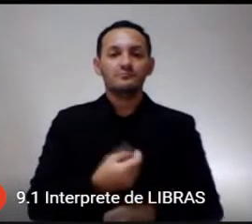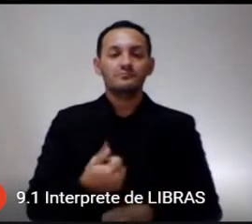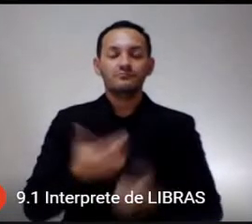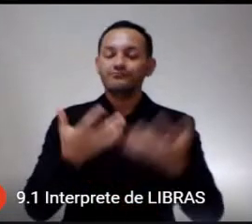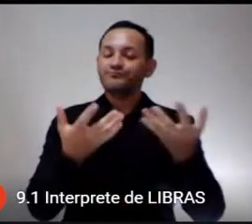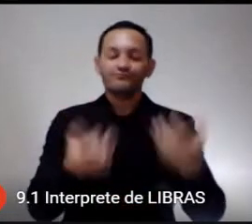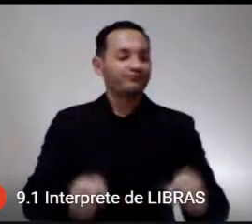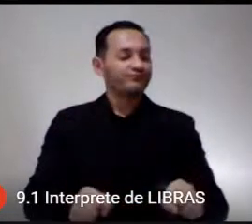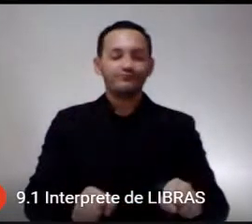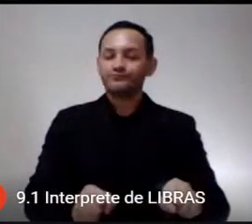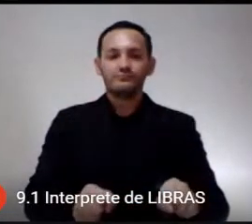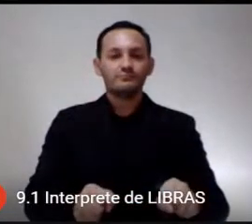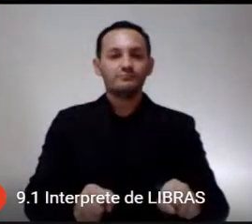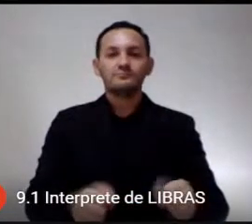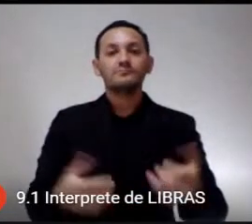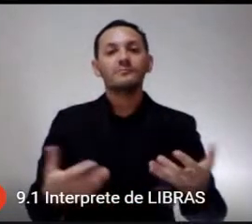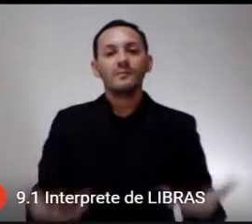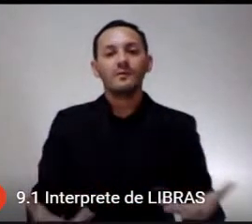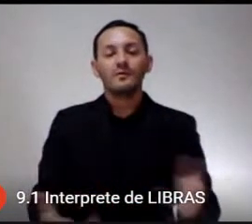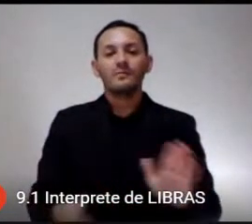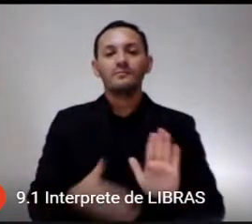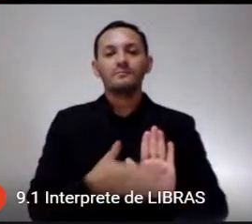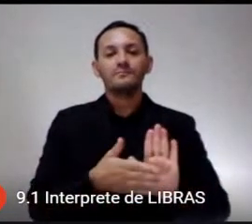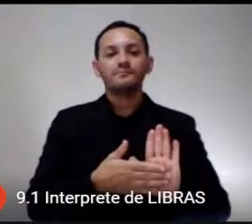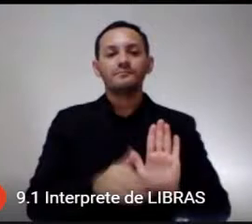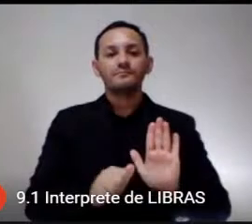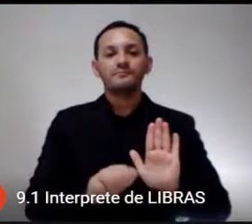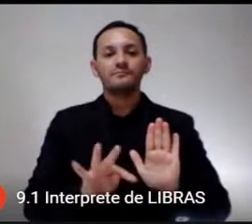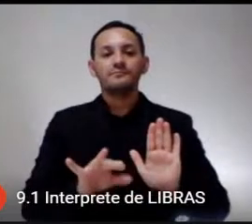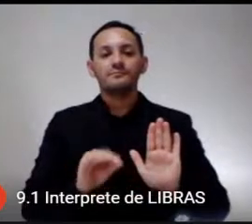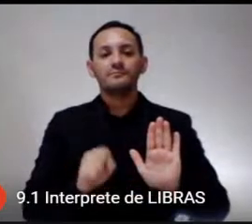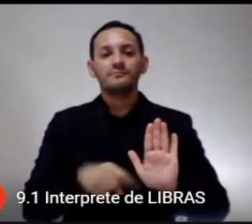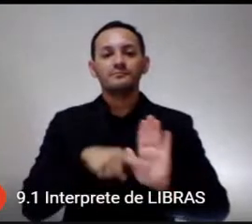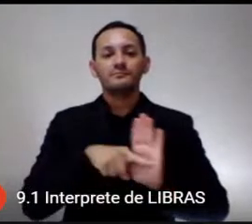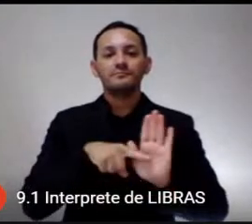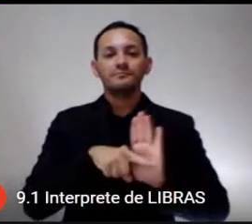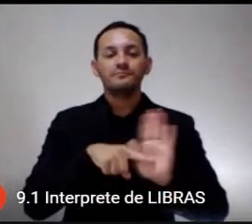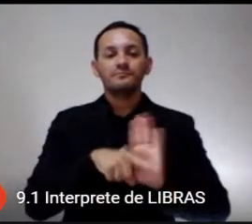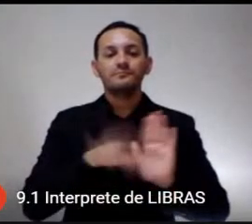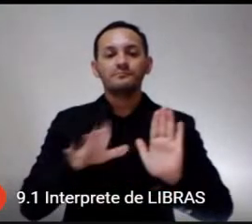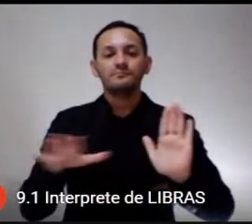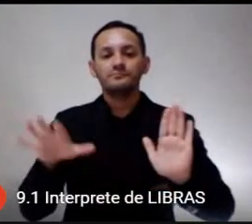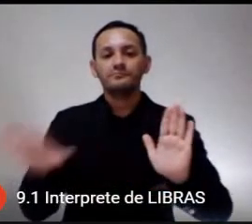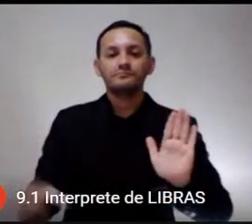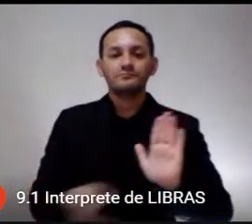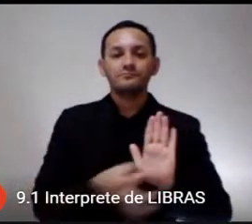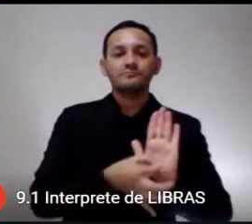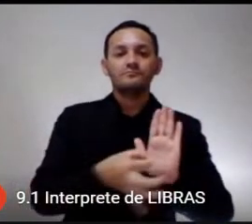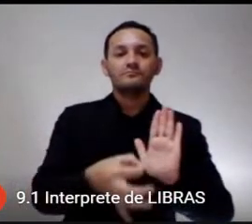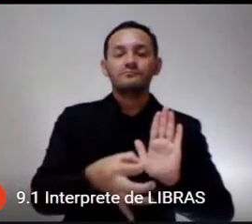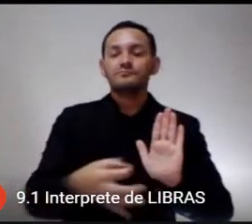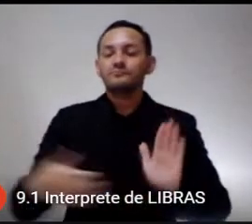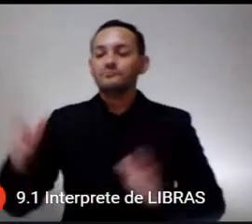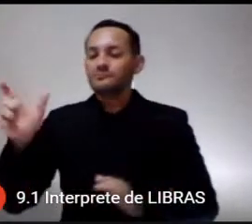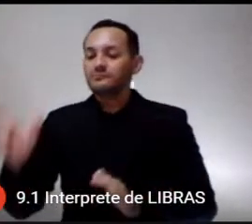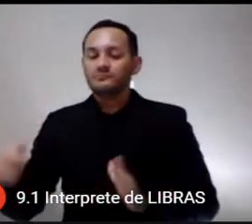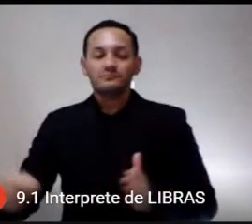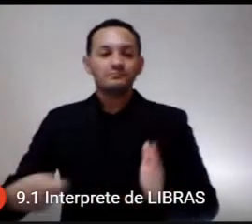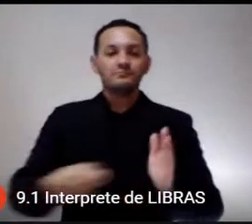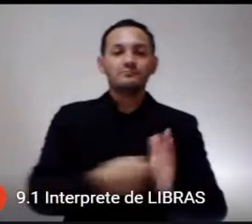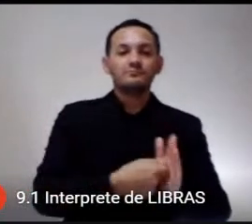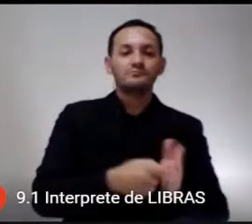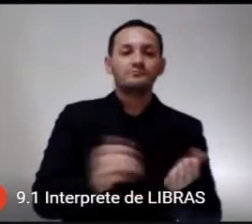rejeitada. No mérito, no caso dos autos, ao examinar os argumentos da recorrente e verificando os